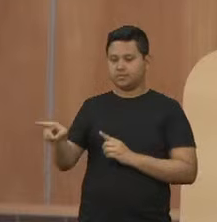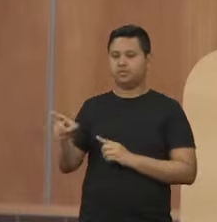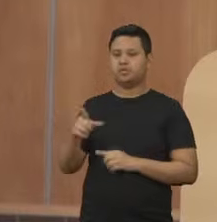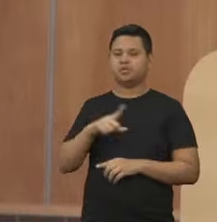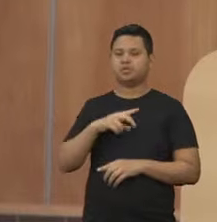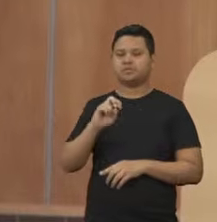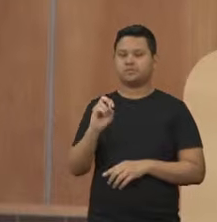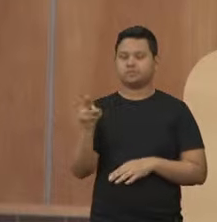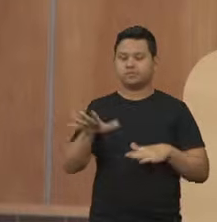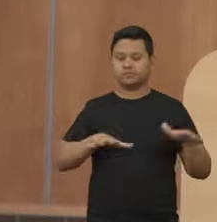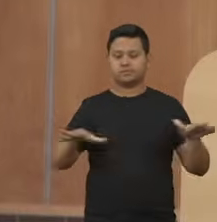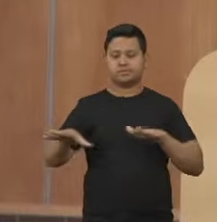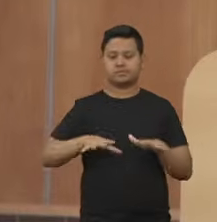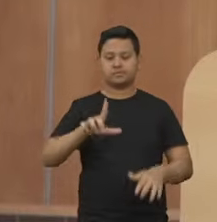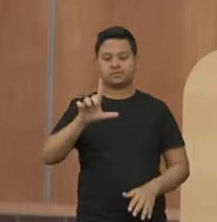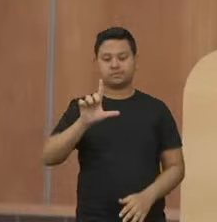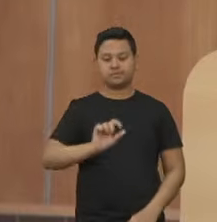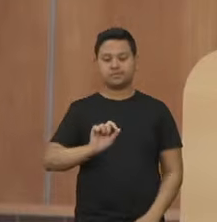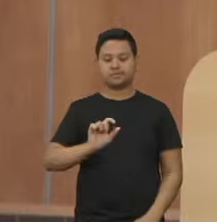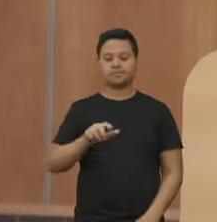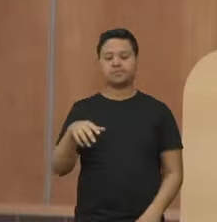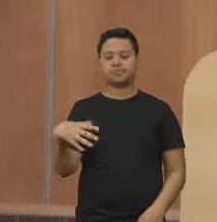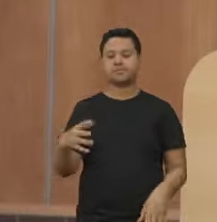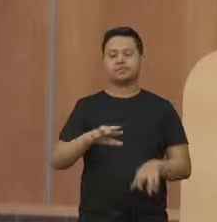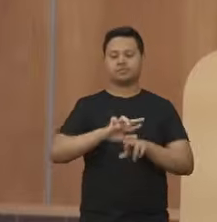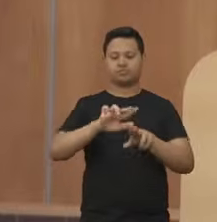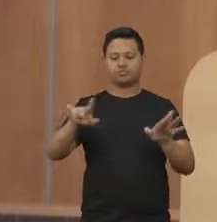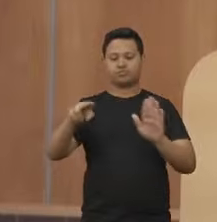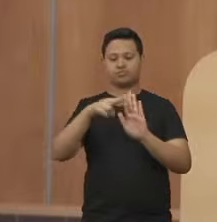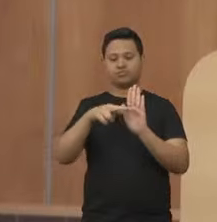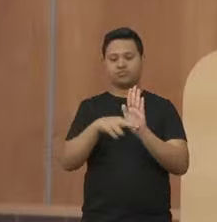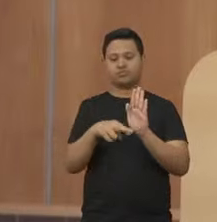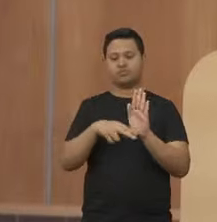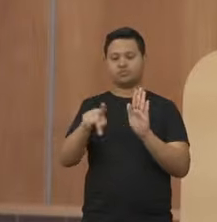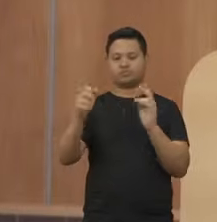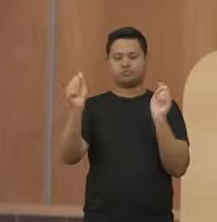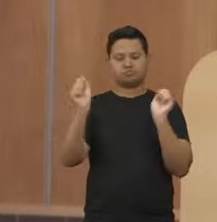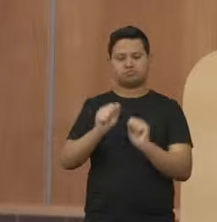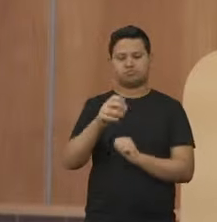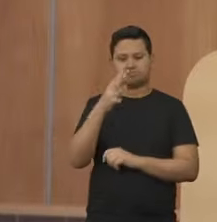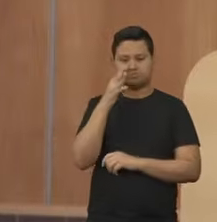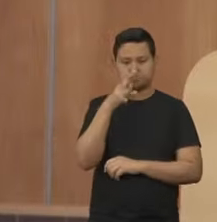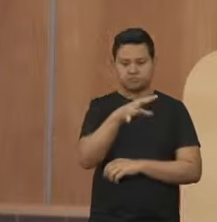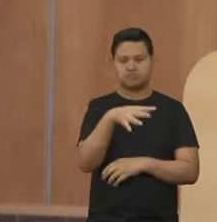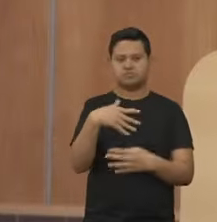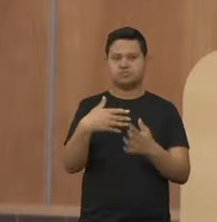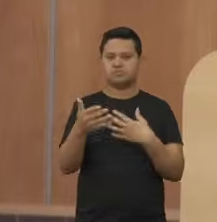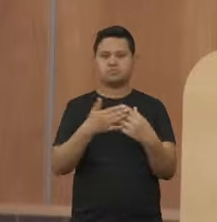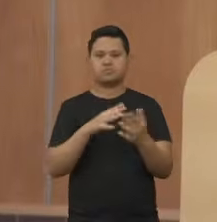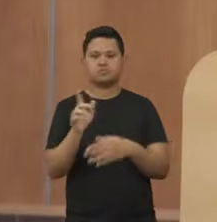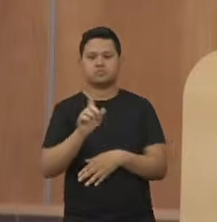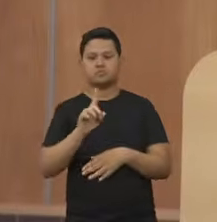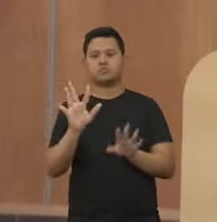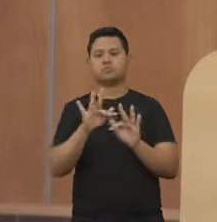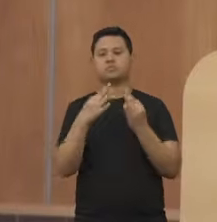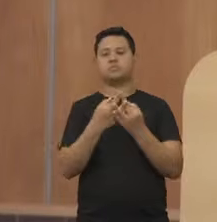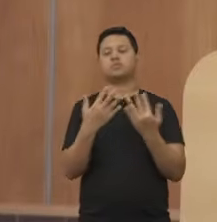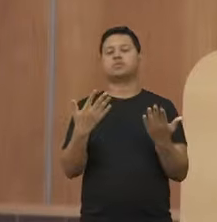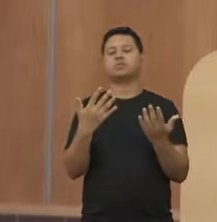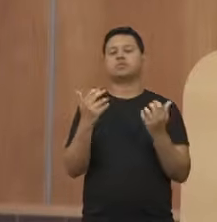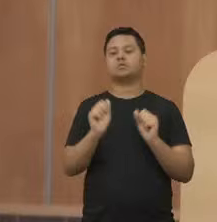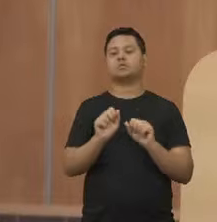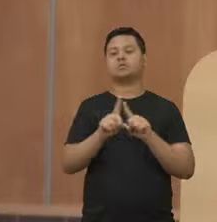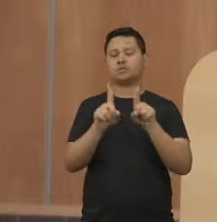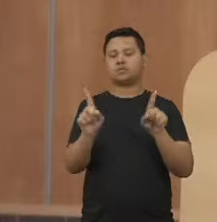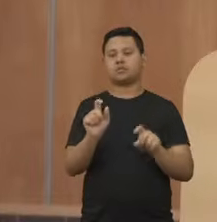com mobilidade reduzida. Então, são vários critérios. Então, você pode perceber que não é qualquer família que pode participar desse projeto,